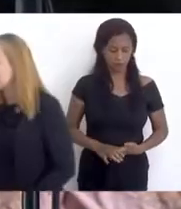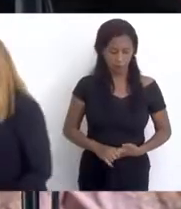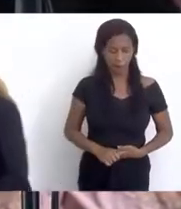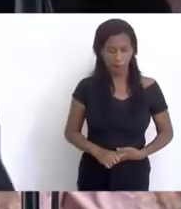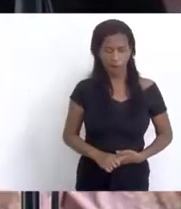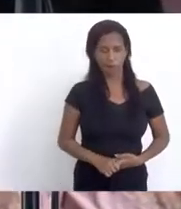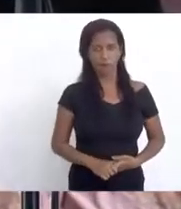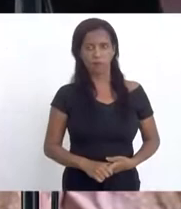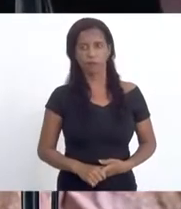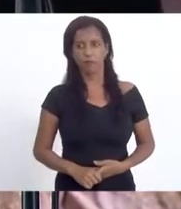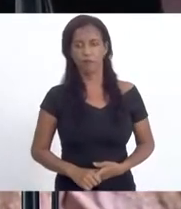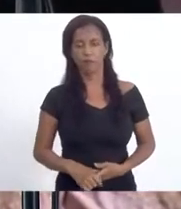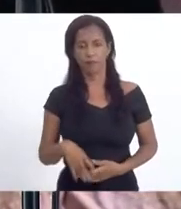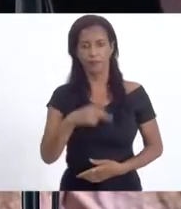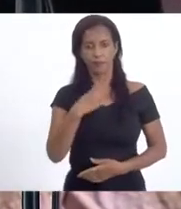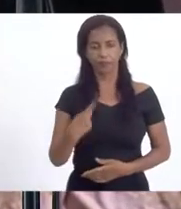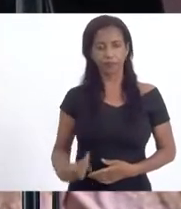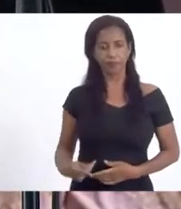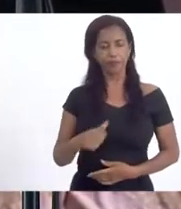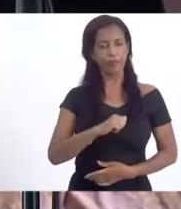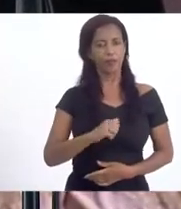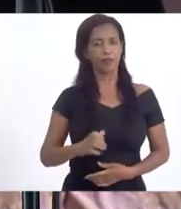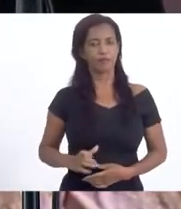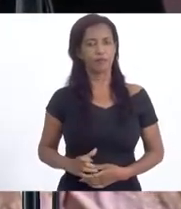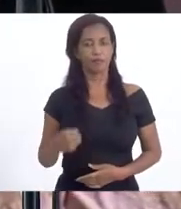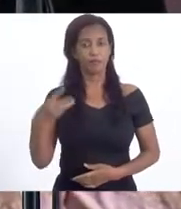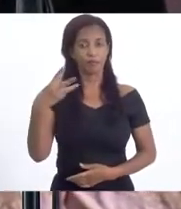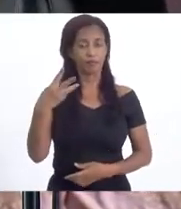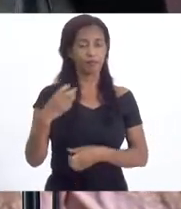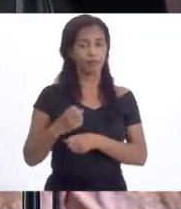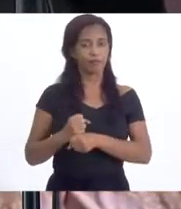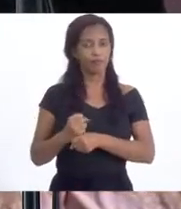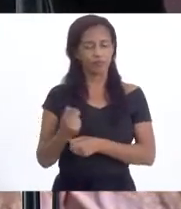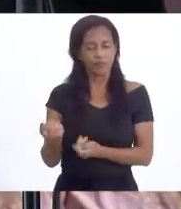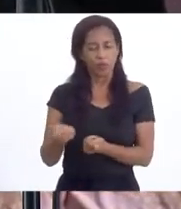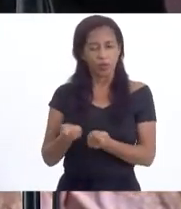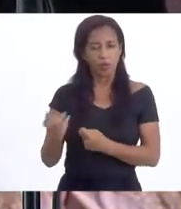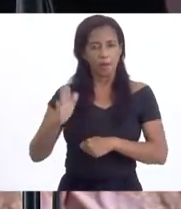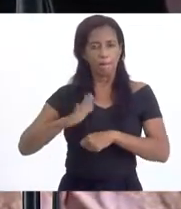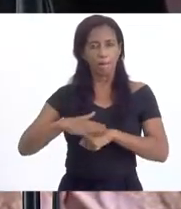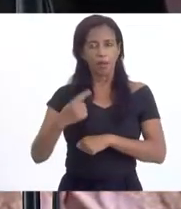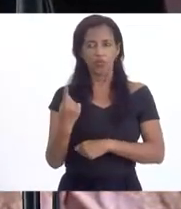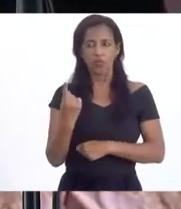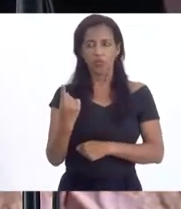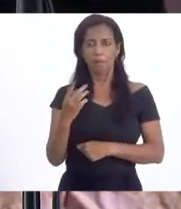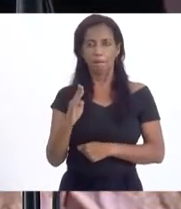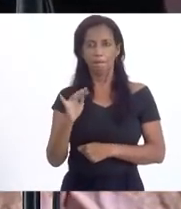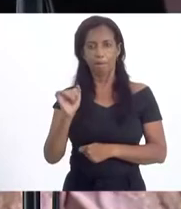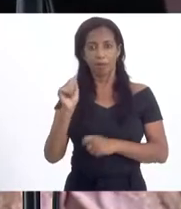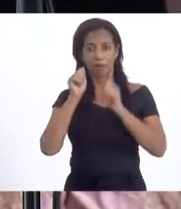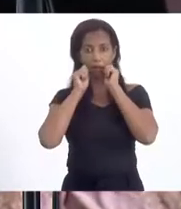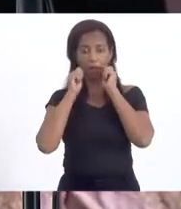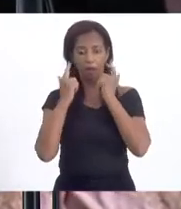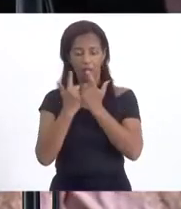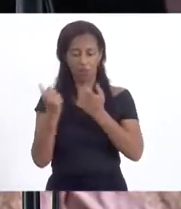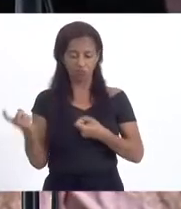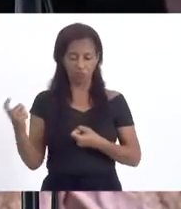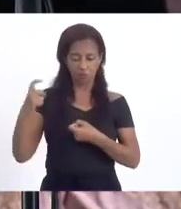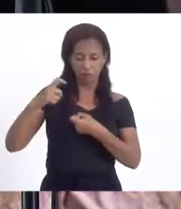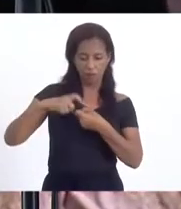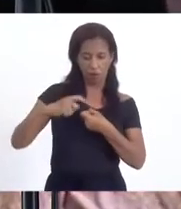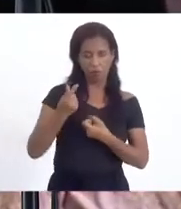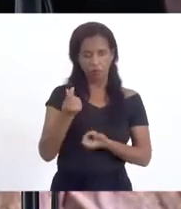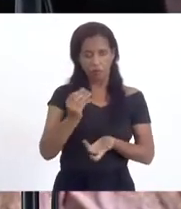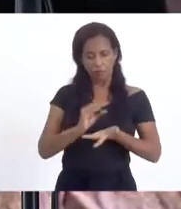Estado. Presidente André Ceciliano, em 3 anos, economizou mais de 1 bi na Alerge e devolve esse dinheiro